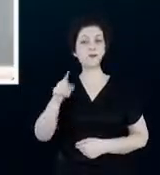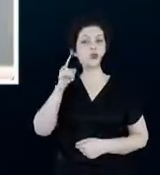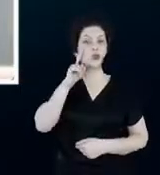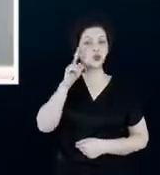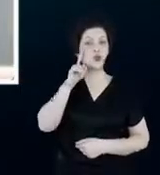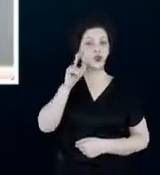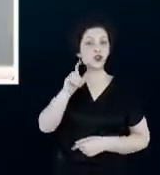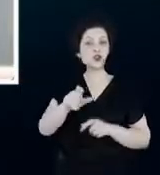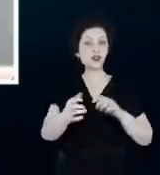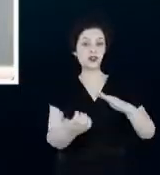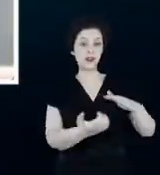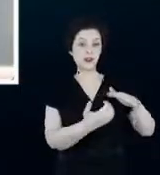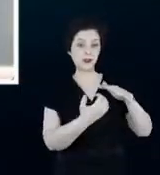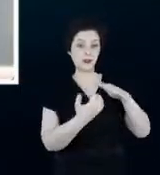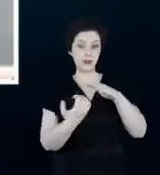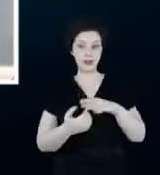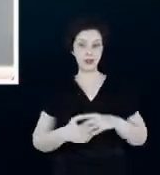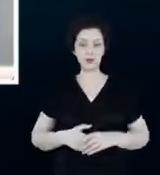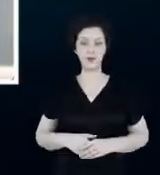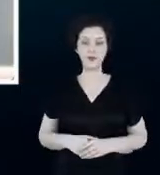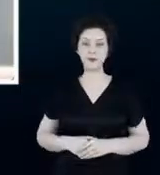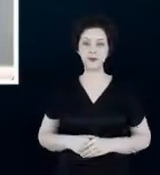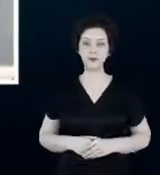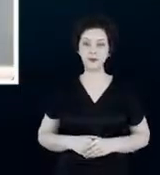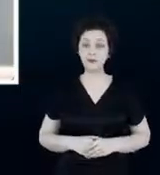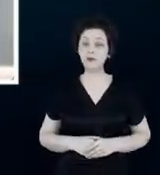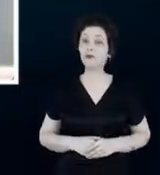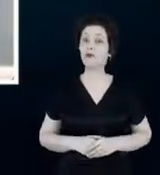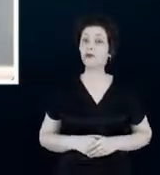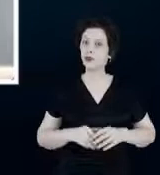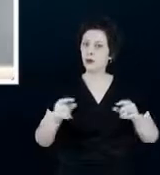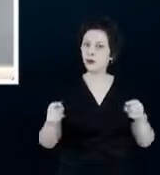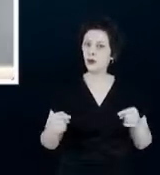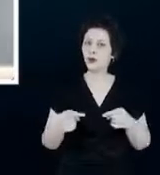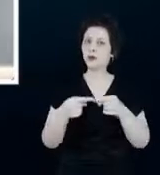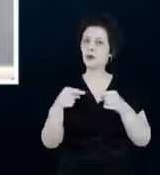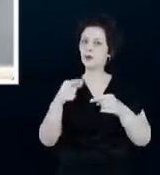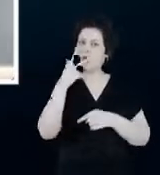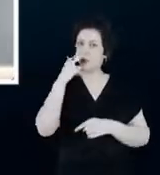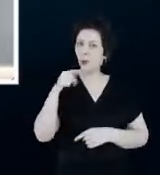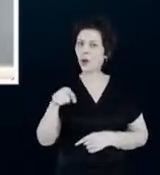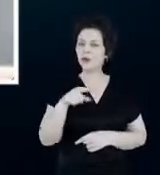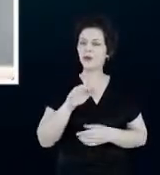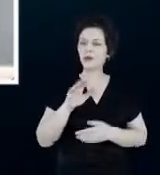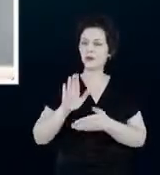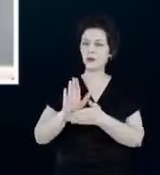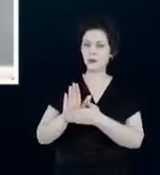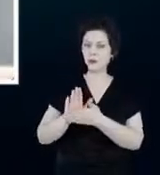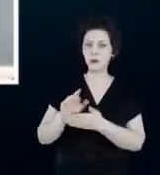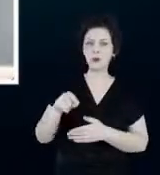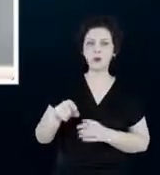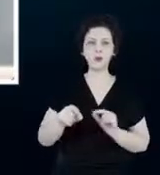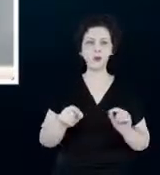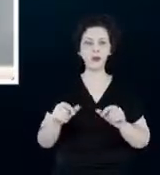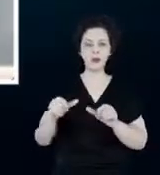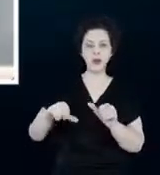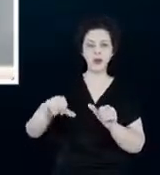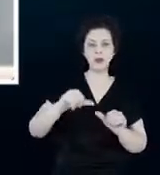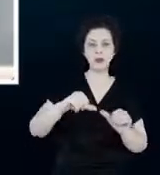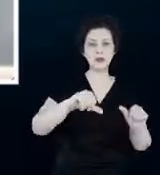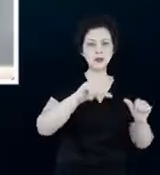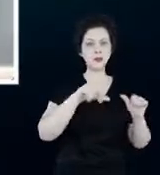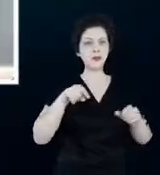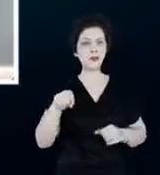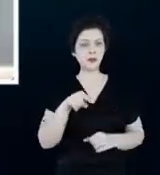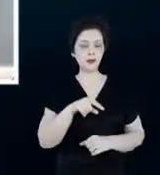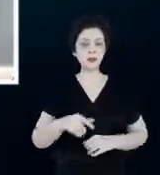dia das empresas. E tem tudo a ver, né, eu acho que o que vocês estão propondo aqui, essas mudanças